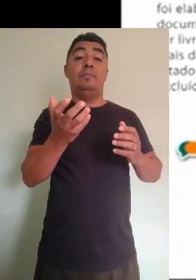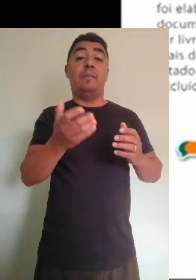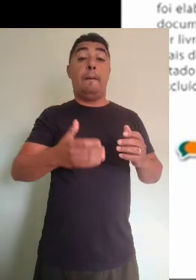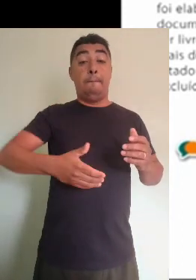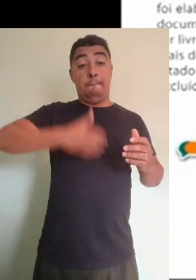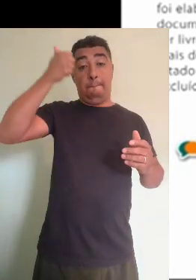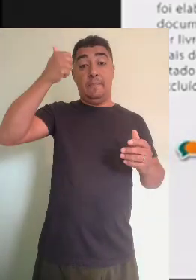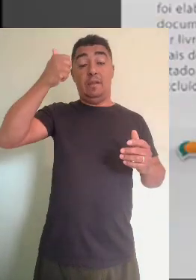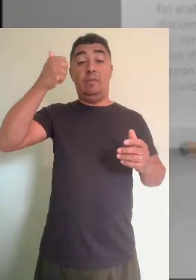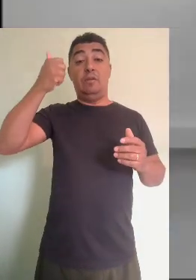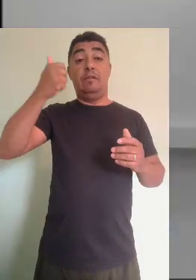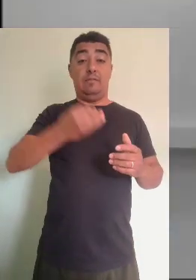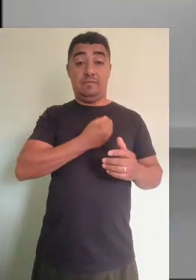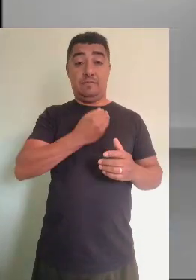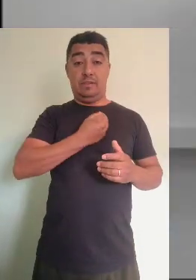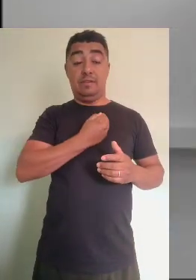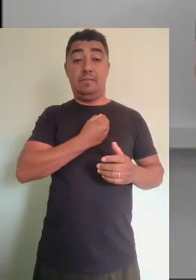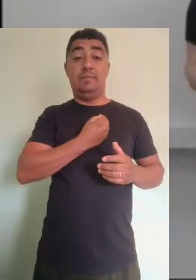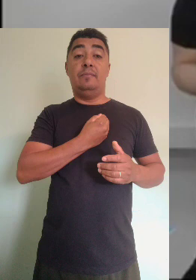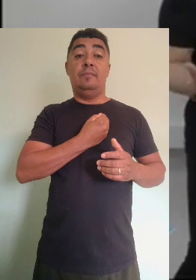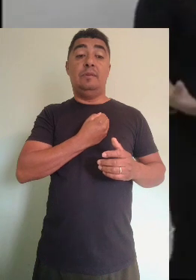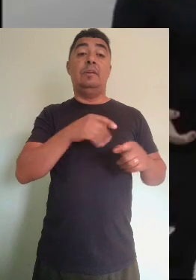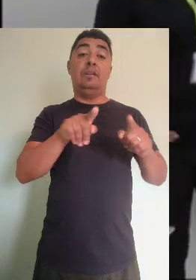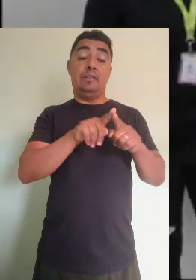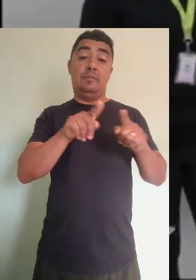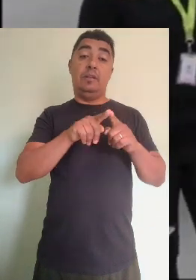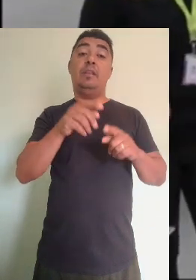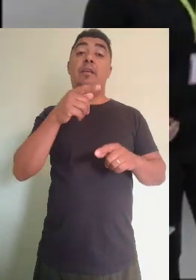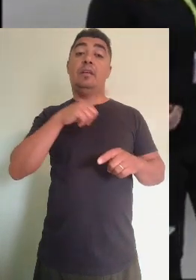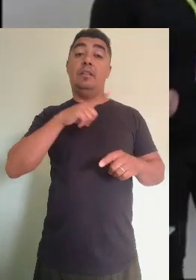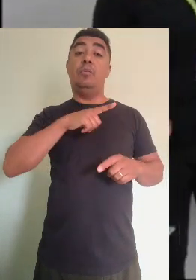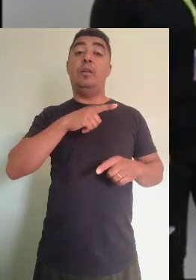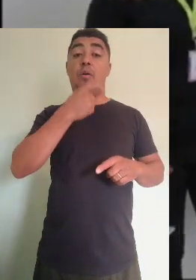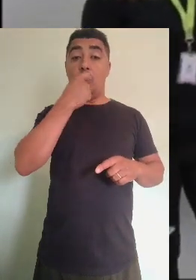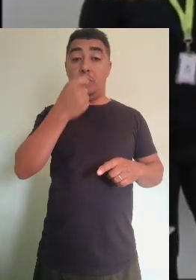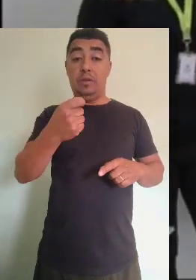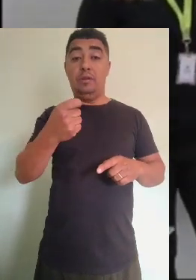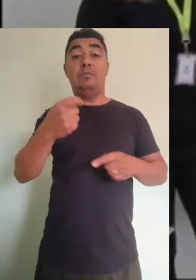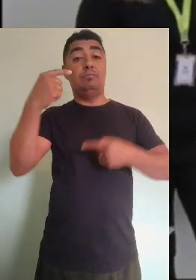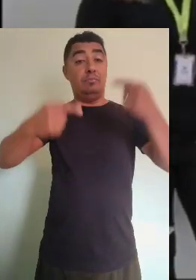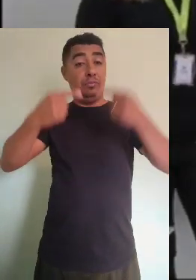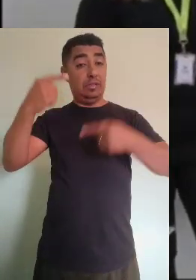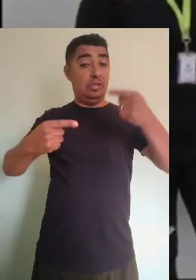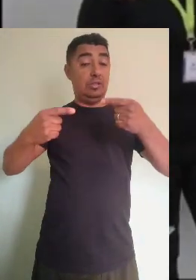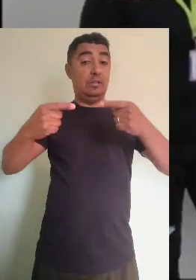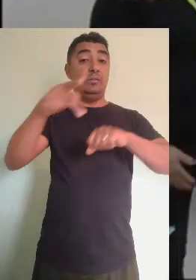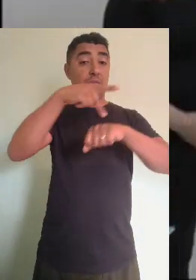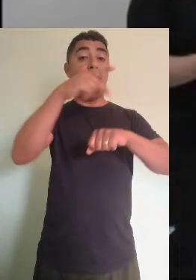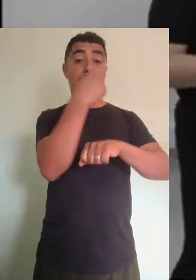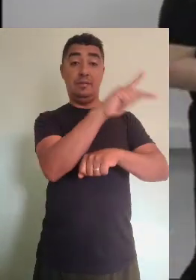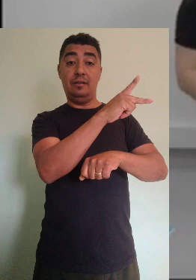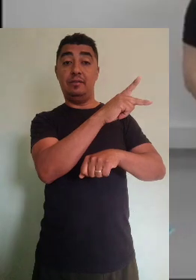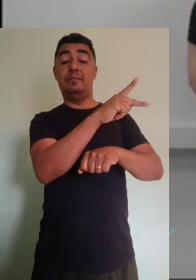quê? Melhores condições de vida, e eles queriam também poder participar das decisões políticas do país,